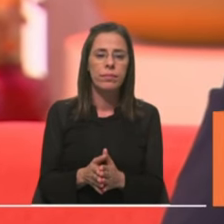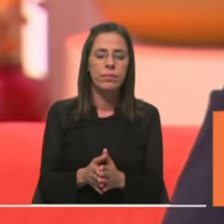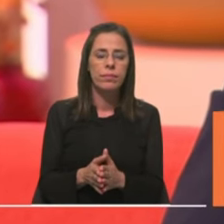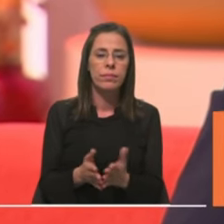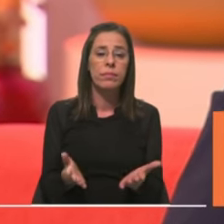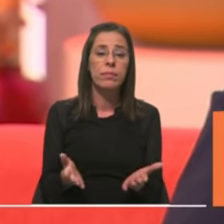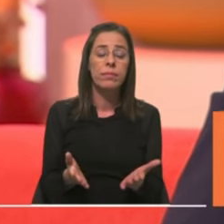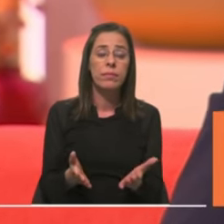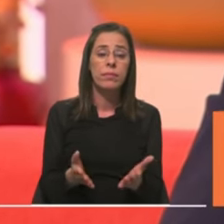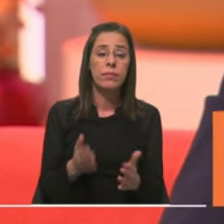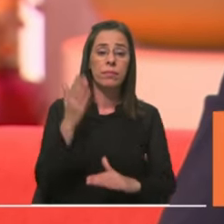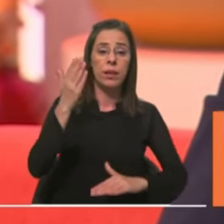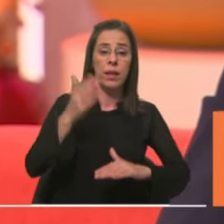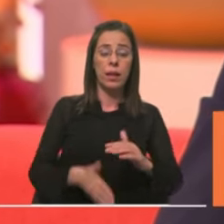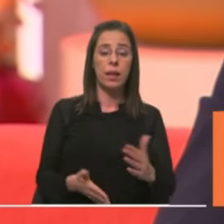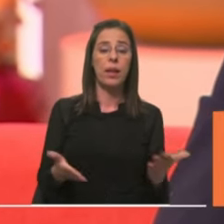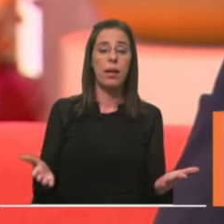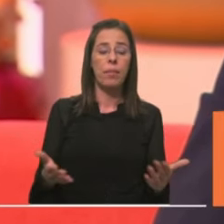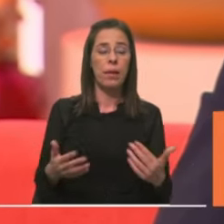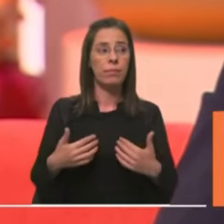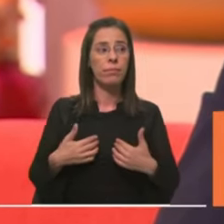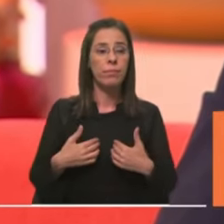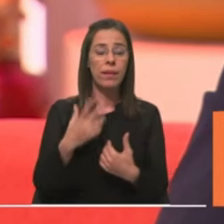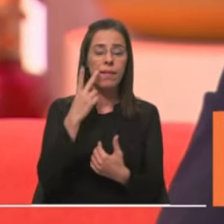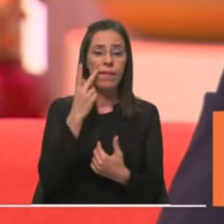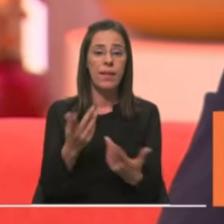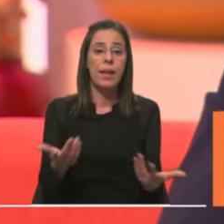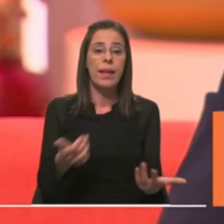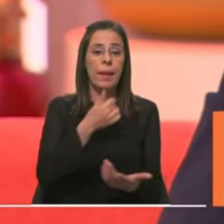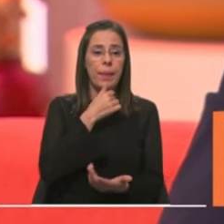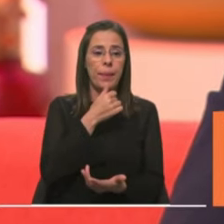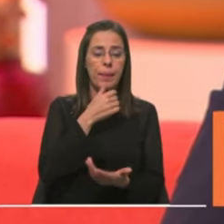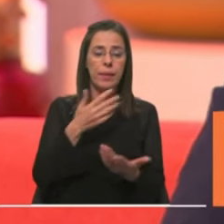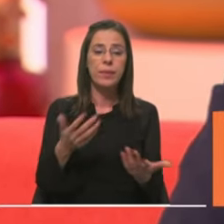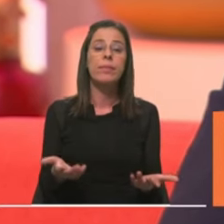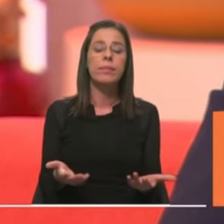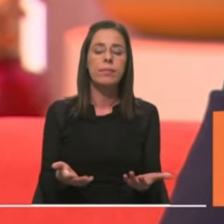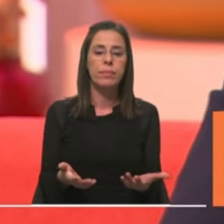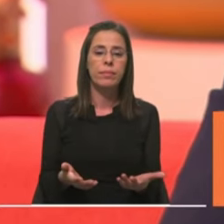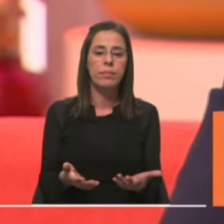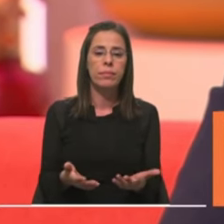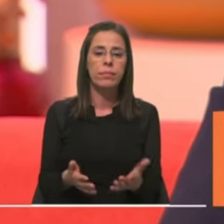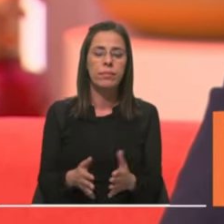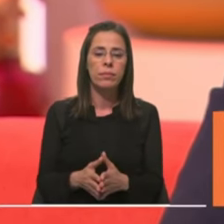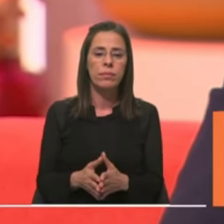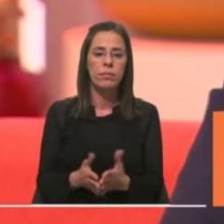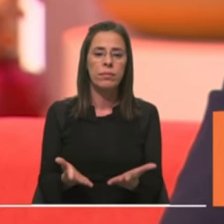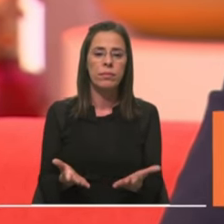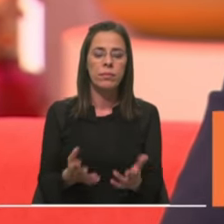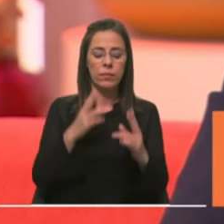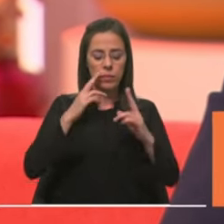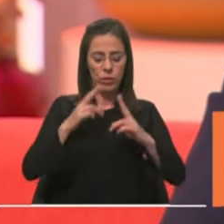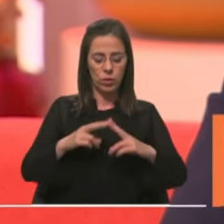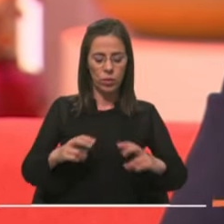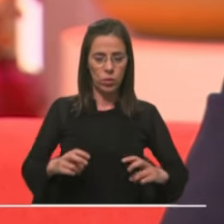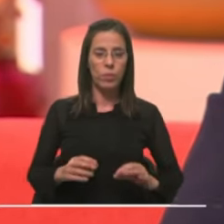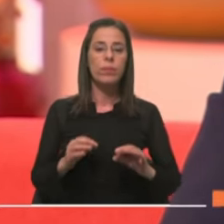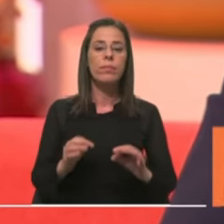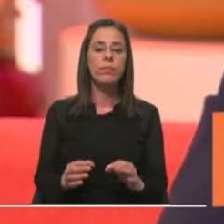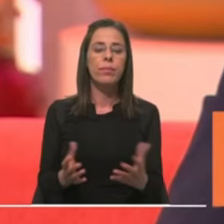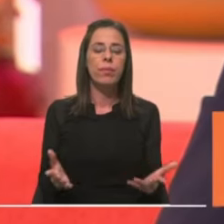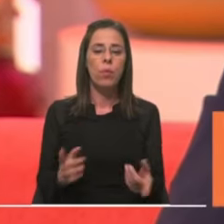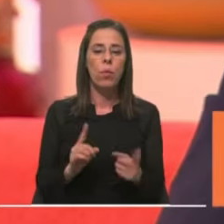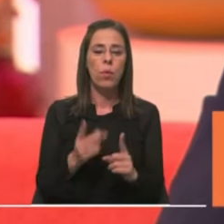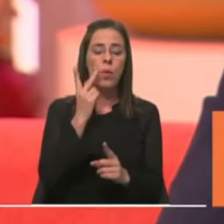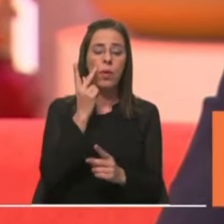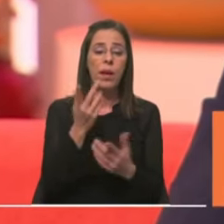que é é de repente tu teres de confrontar com a vida eh e tu descobrires o que é que realmente o que